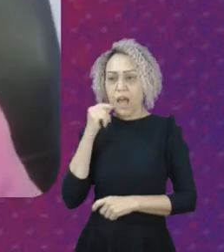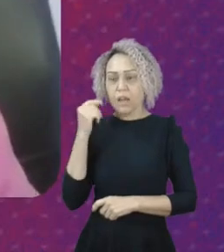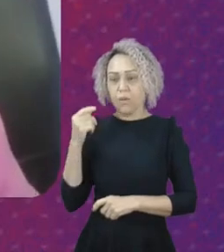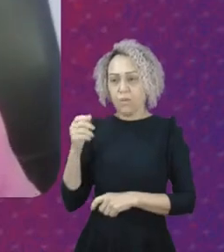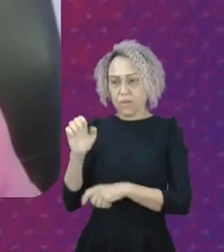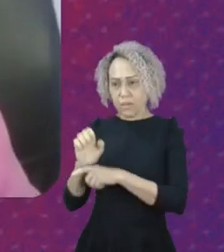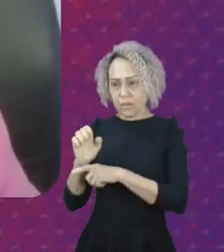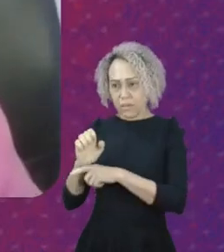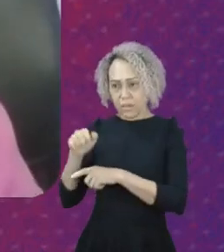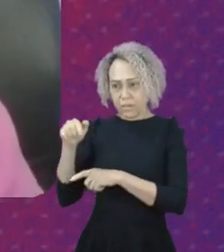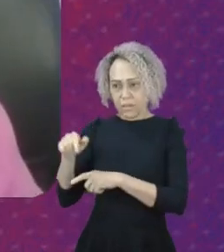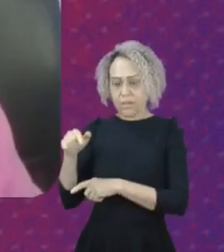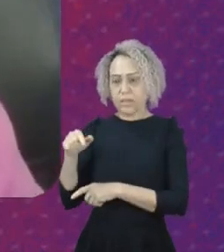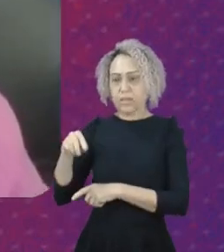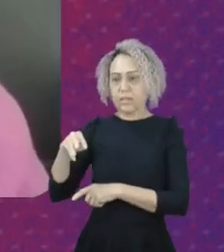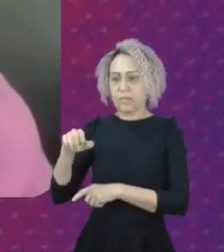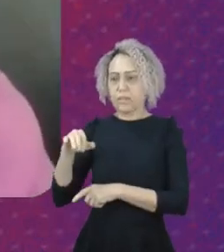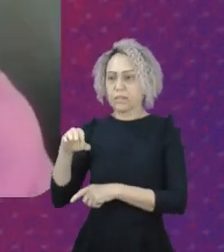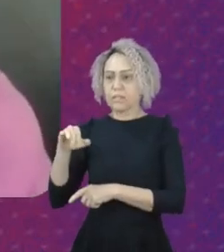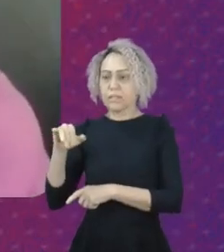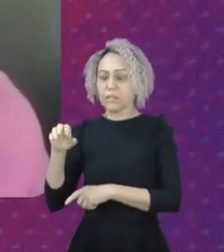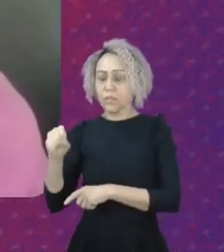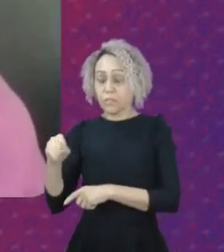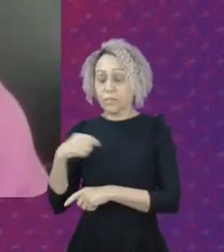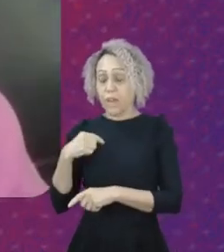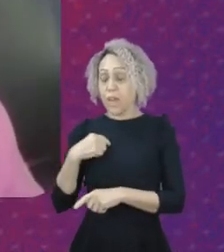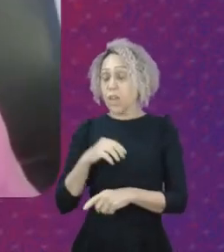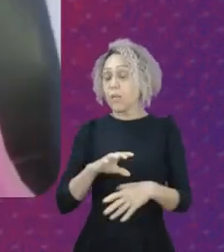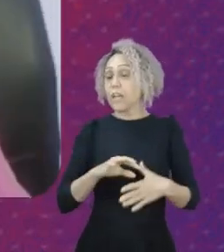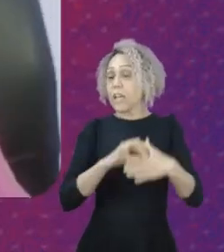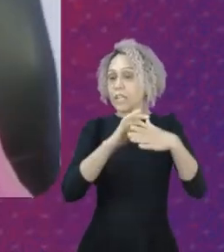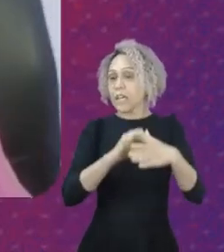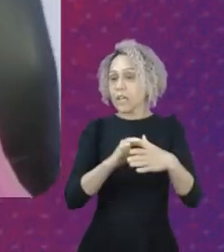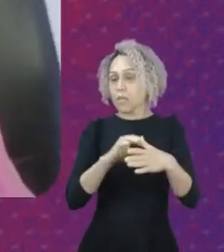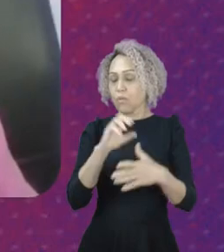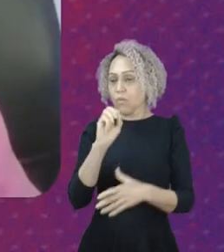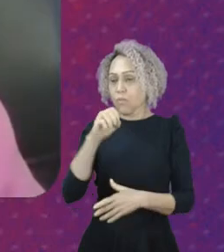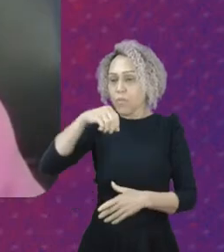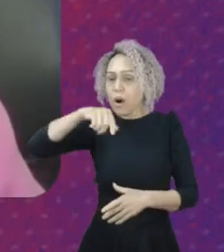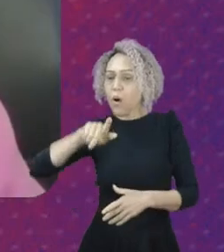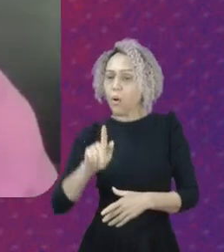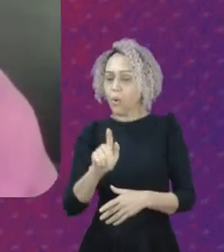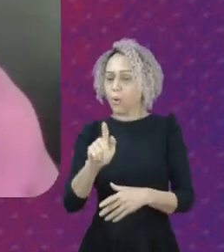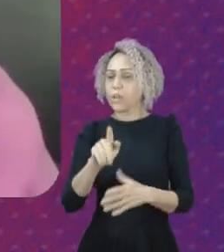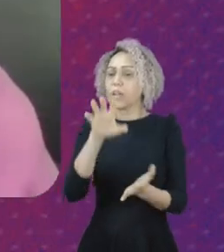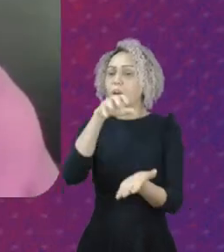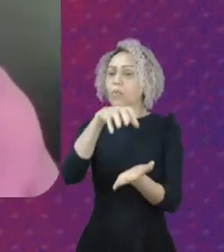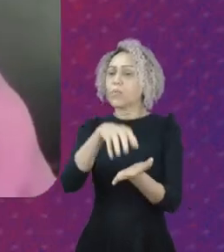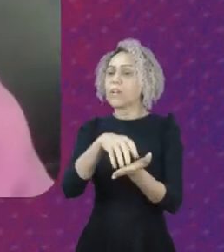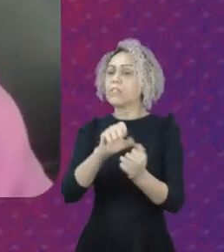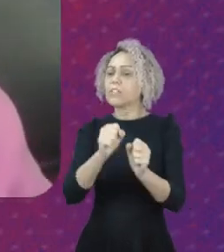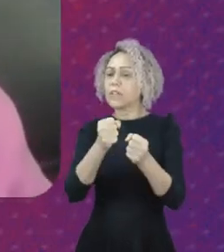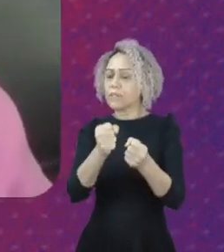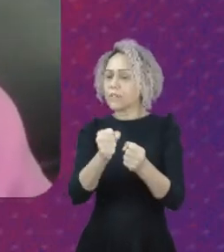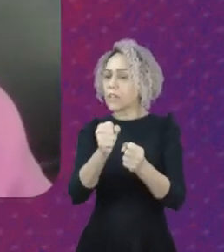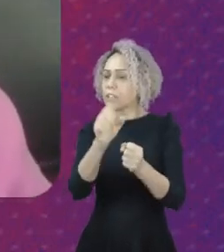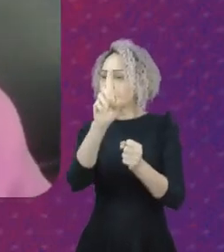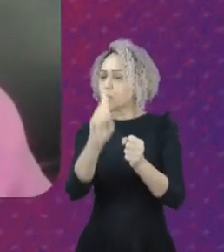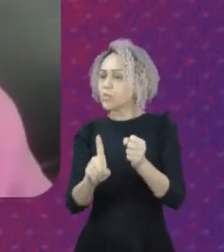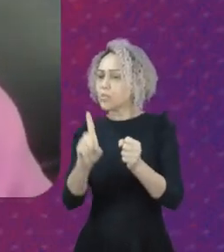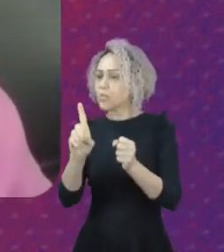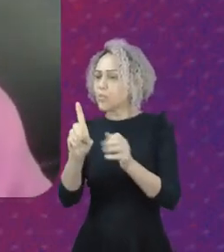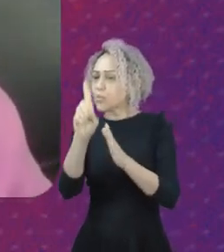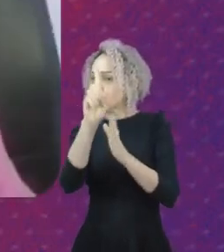eu lidero uma ONG chamada Centro de Defesa dos Direitos da Mulher, que é um espaço de empoderamento